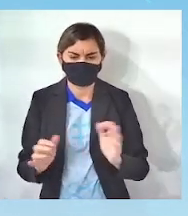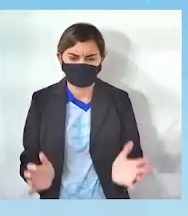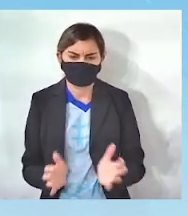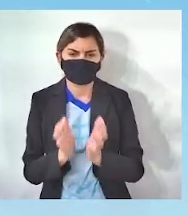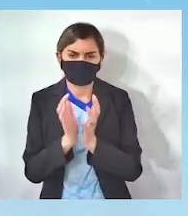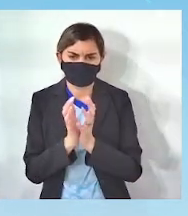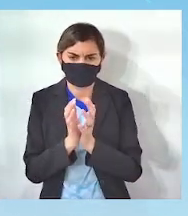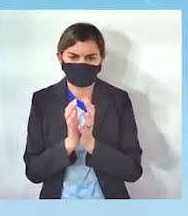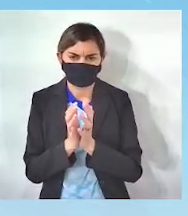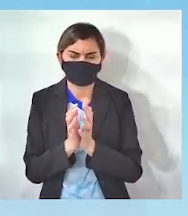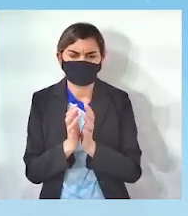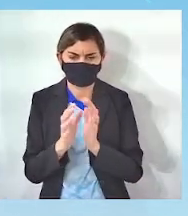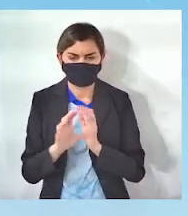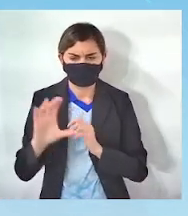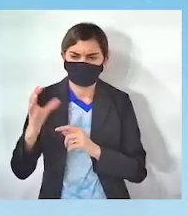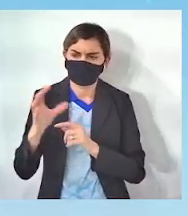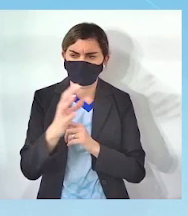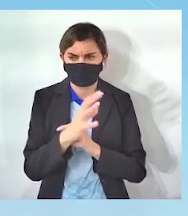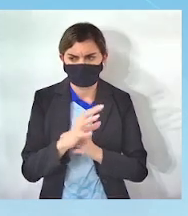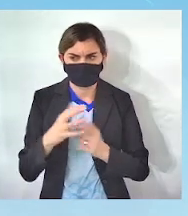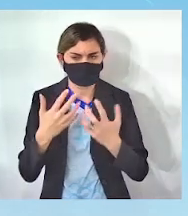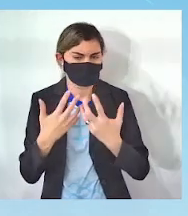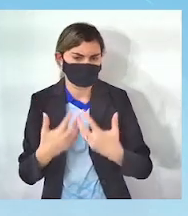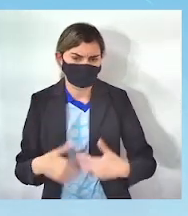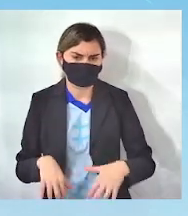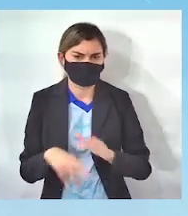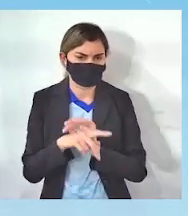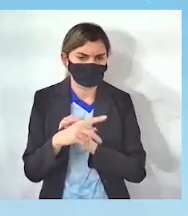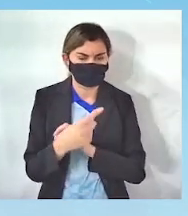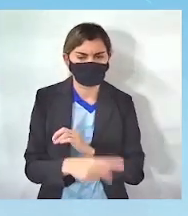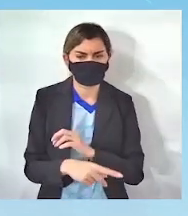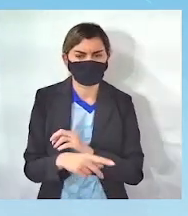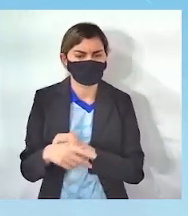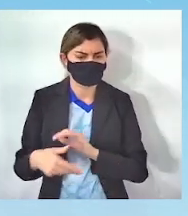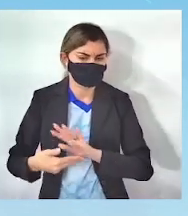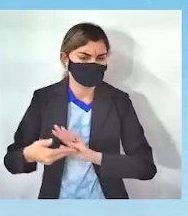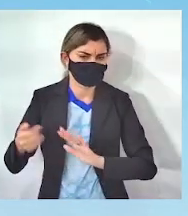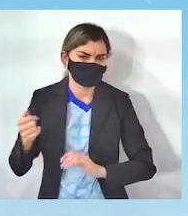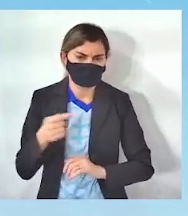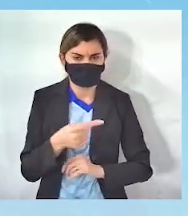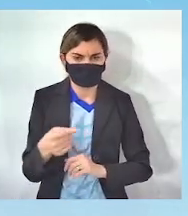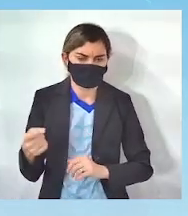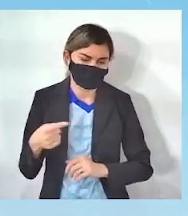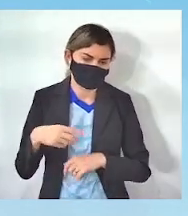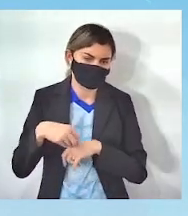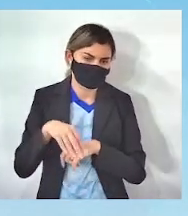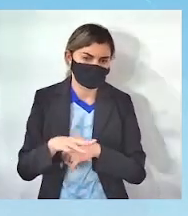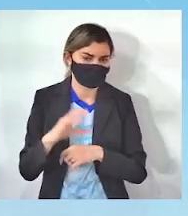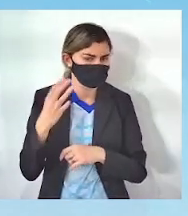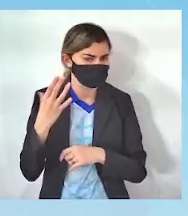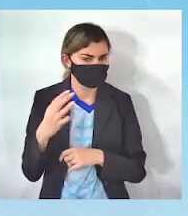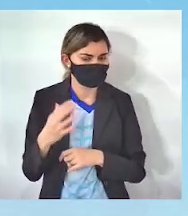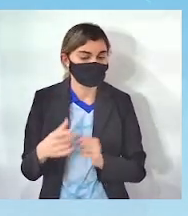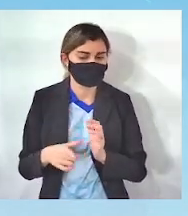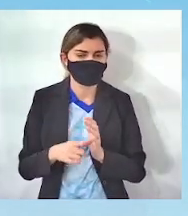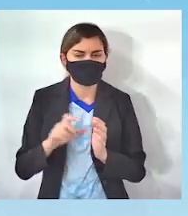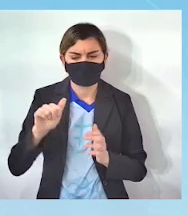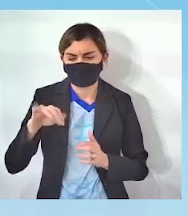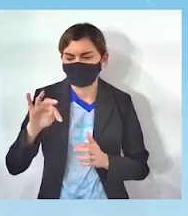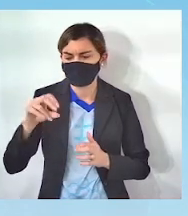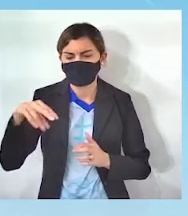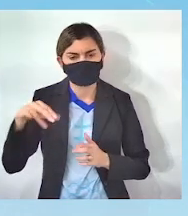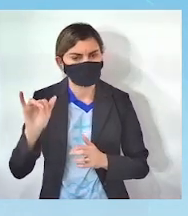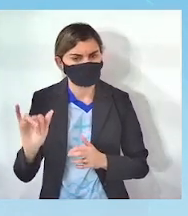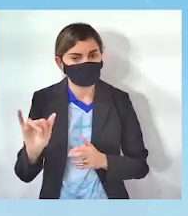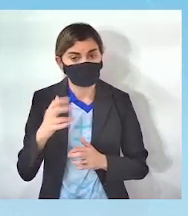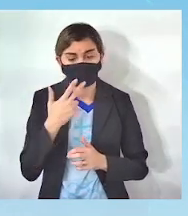grupo das ciências da natureza, né, propriamente dito, tira ela da alquimia e traz para a ciência, Antoine Lavoisier,